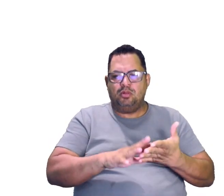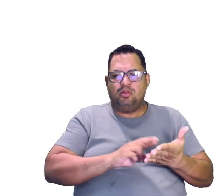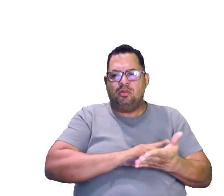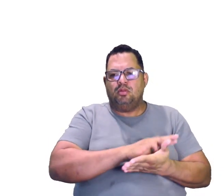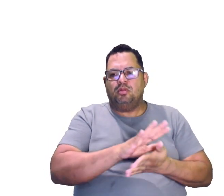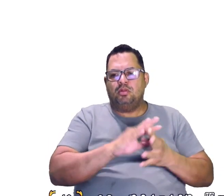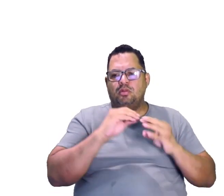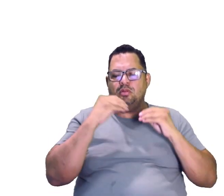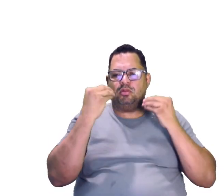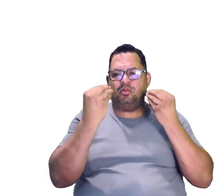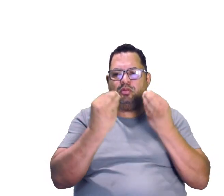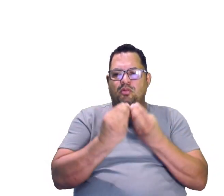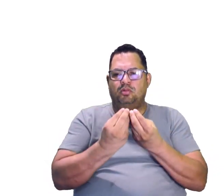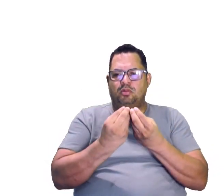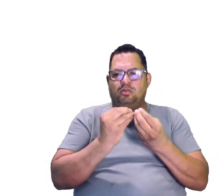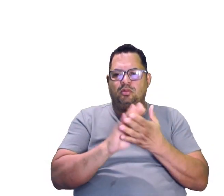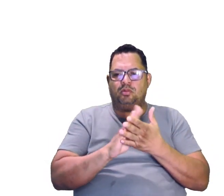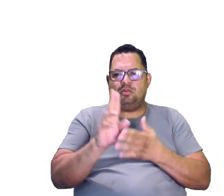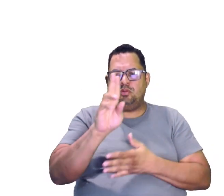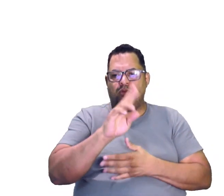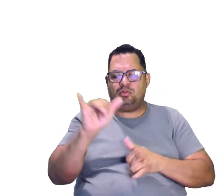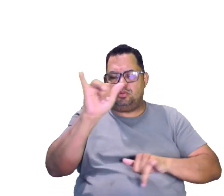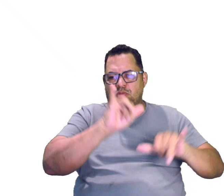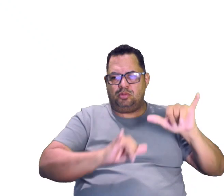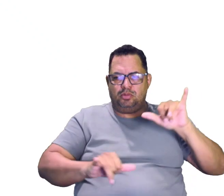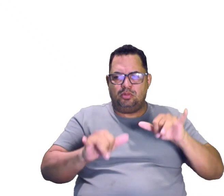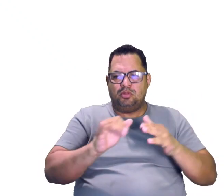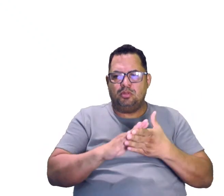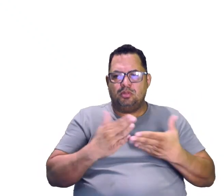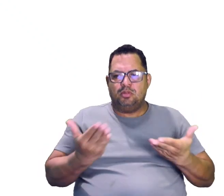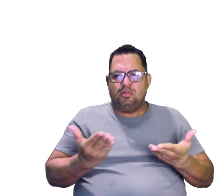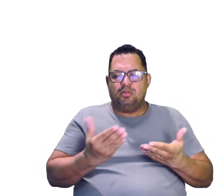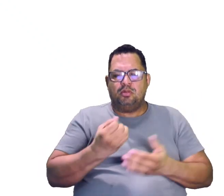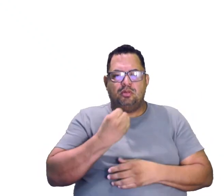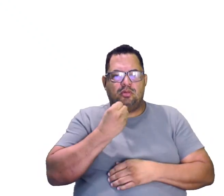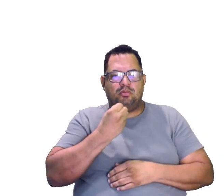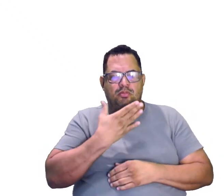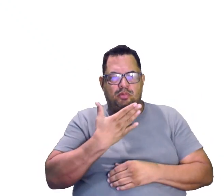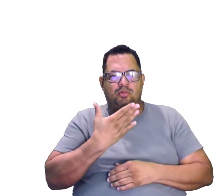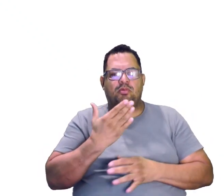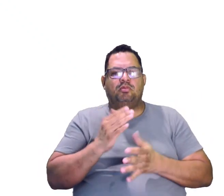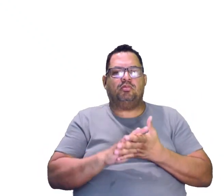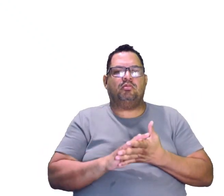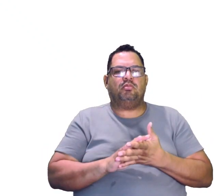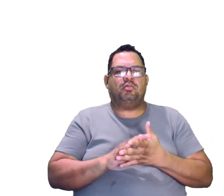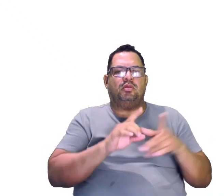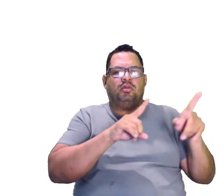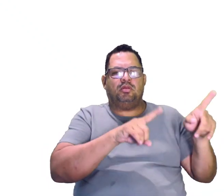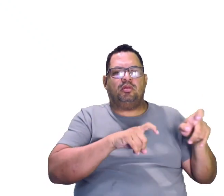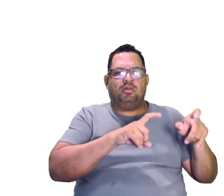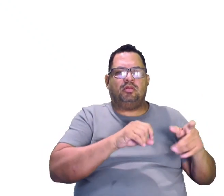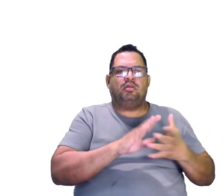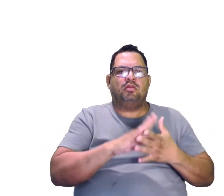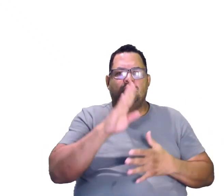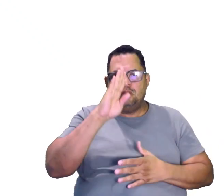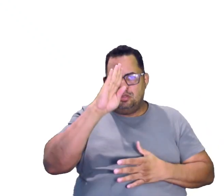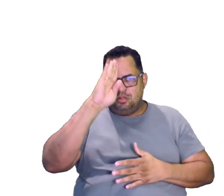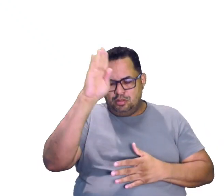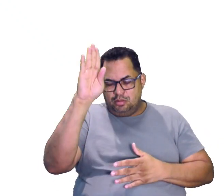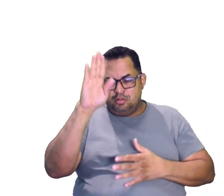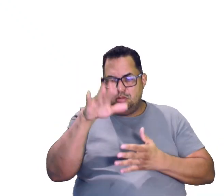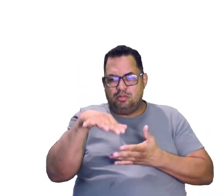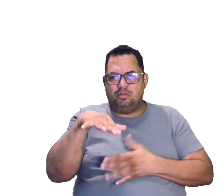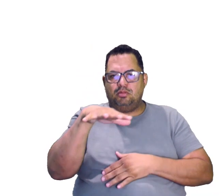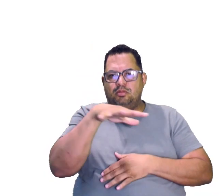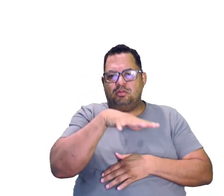lhe proporciona conhecimento para que você possa desenvolver uma boa agricultura. As principais áreas em